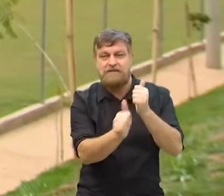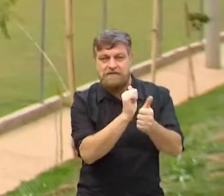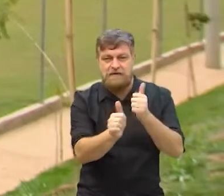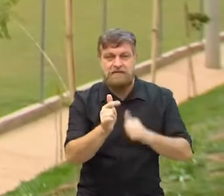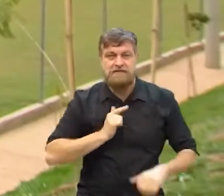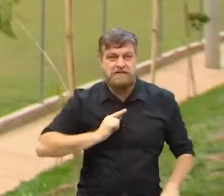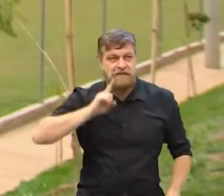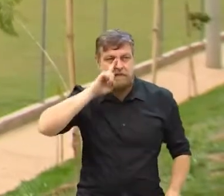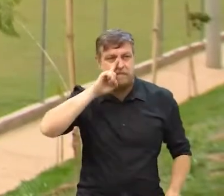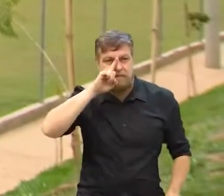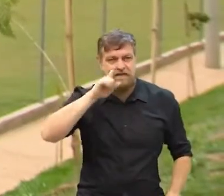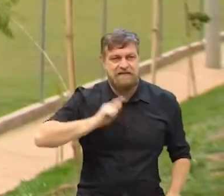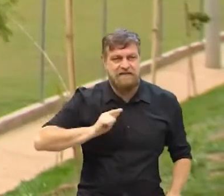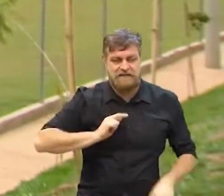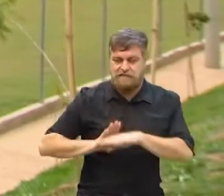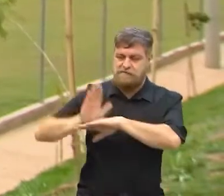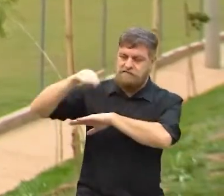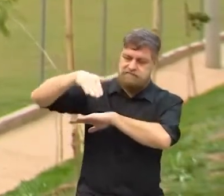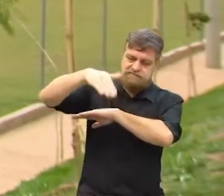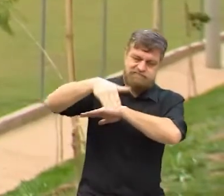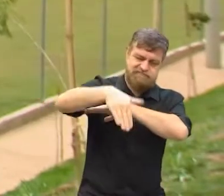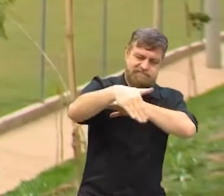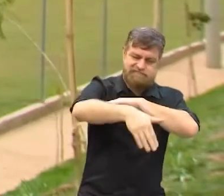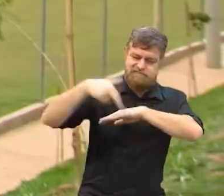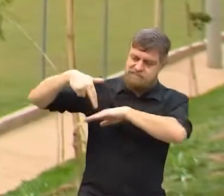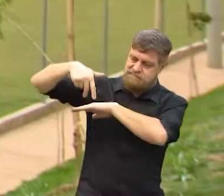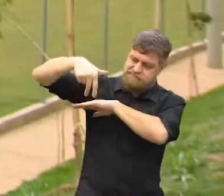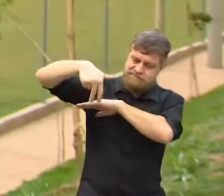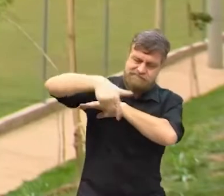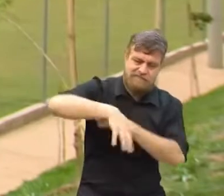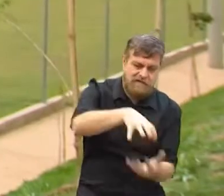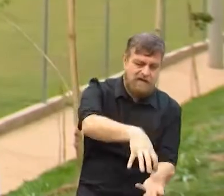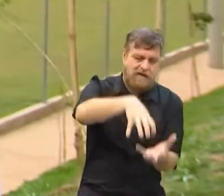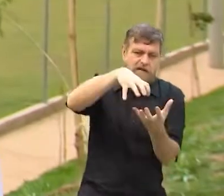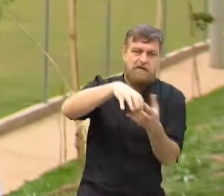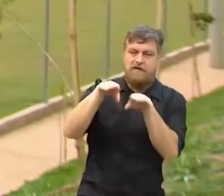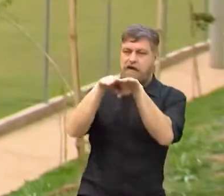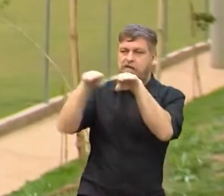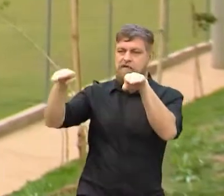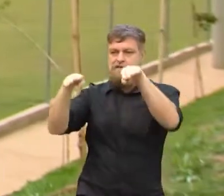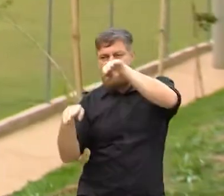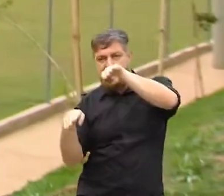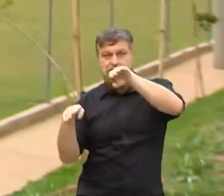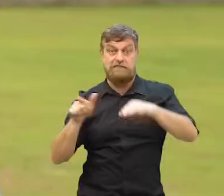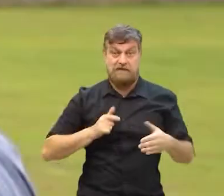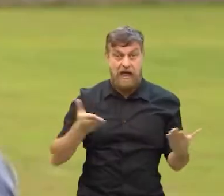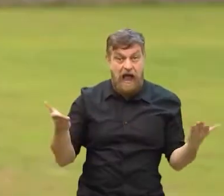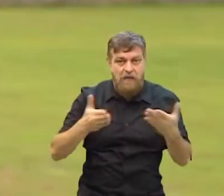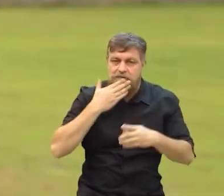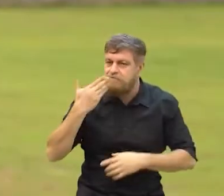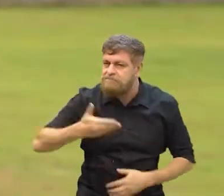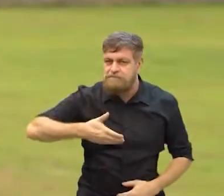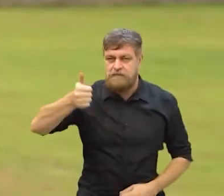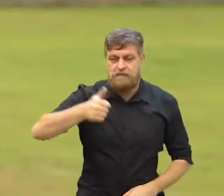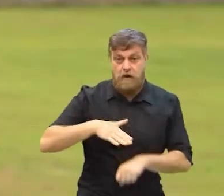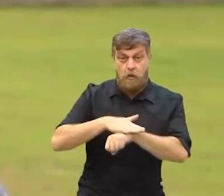bola, molecada, eles corriam mais atrás da bola quando ela caía na ribanceira, né? Do que no campo. Bom, então a gente